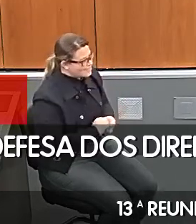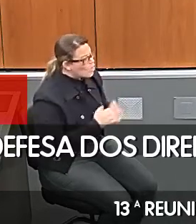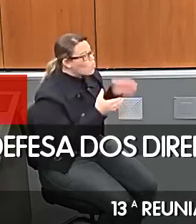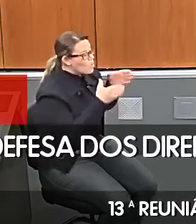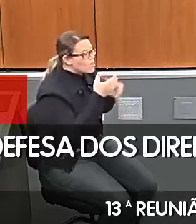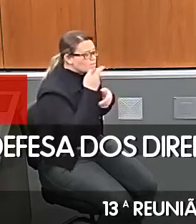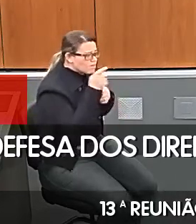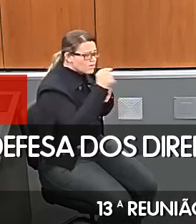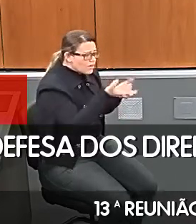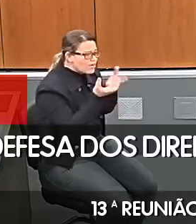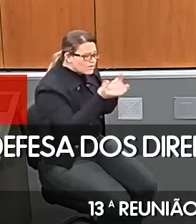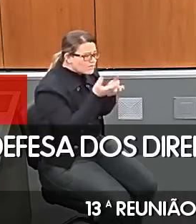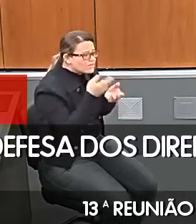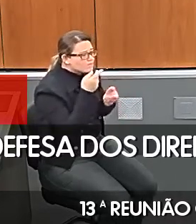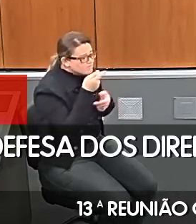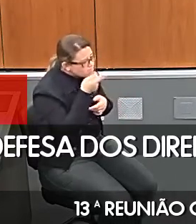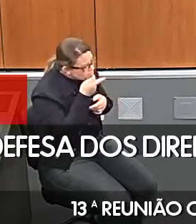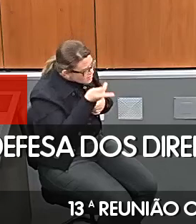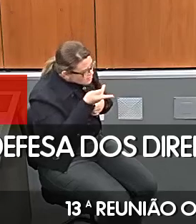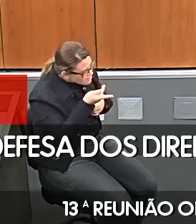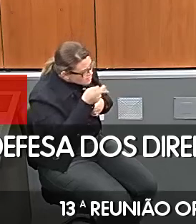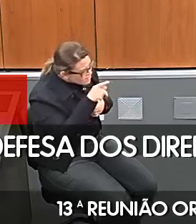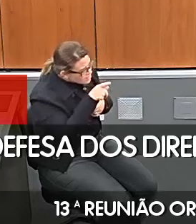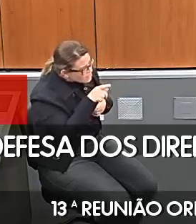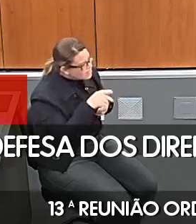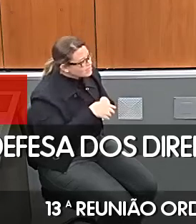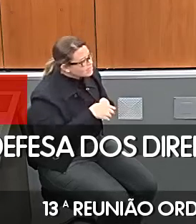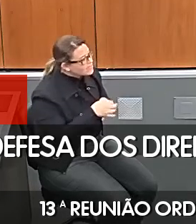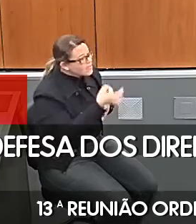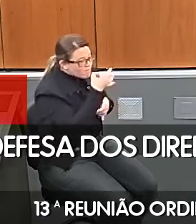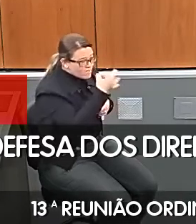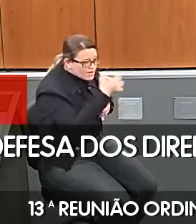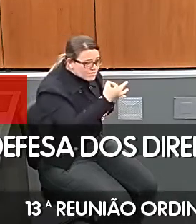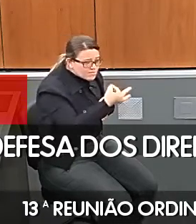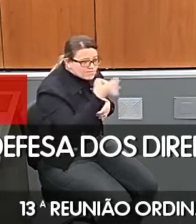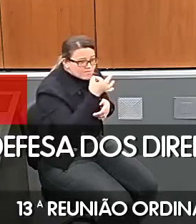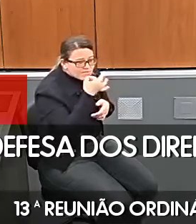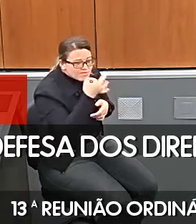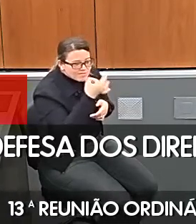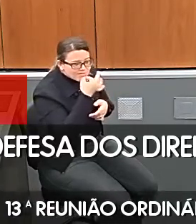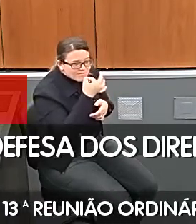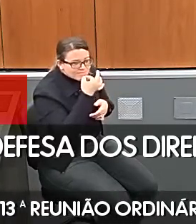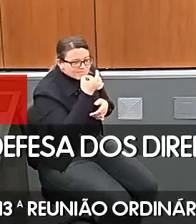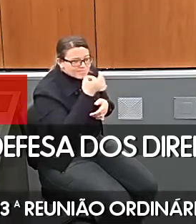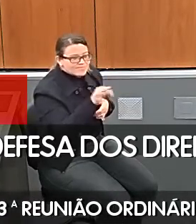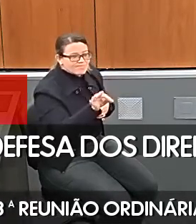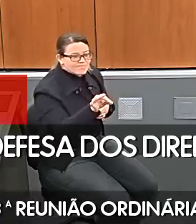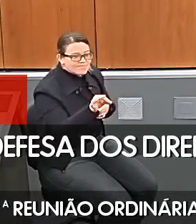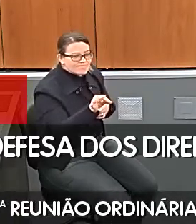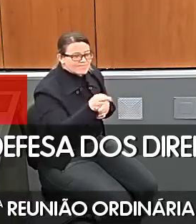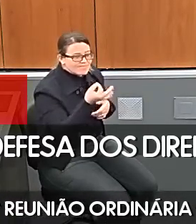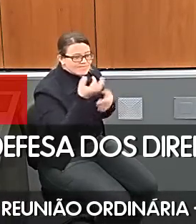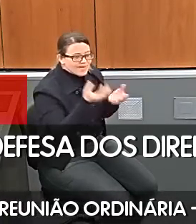grupo deles gostariam de falar? Alguém falar?